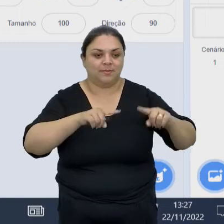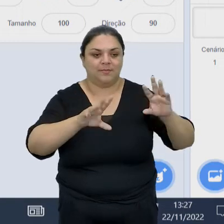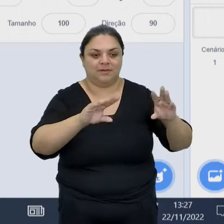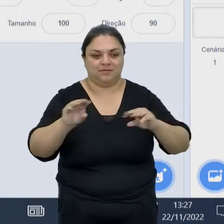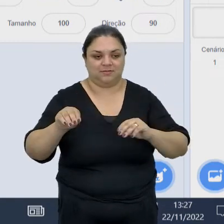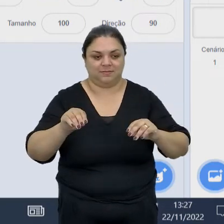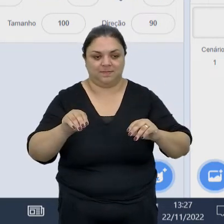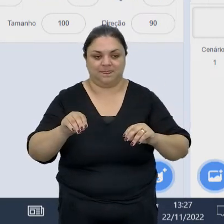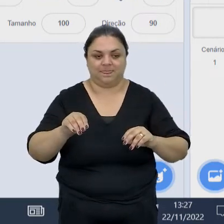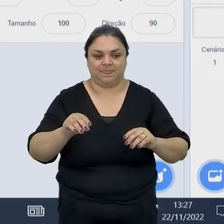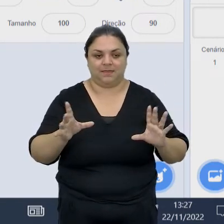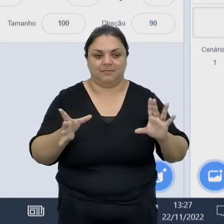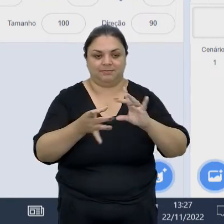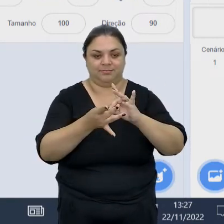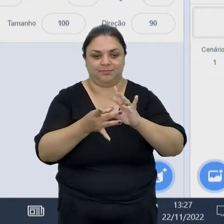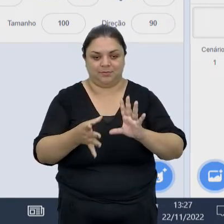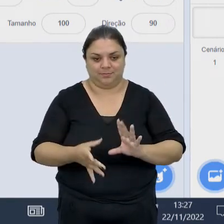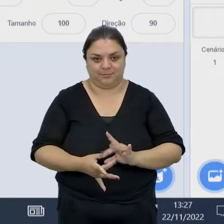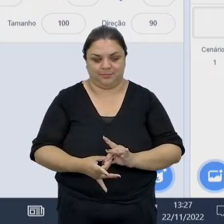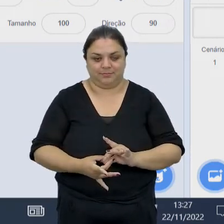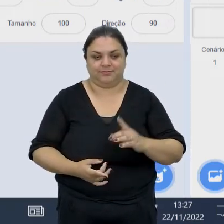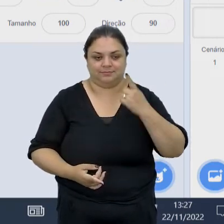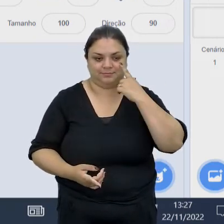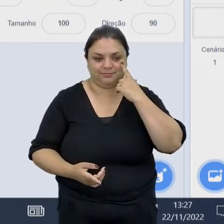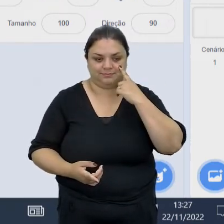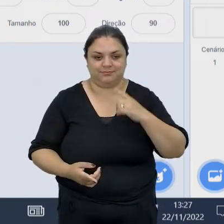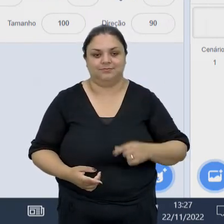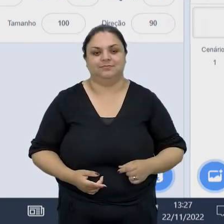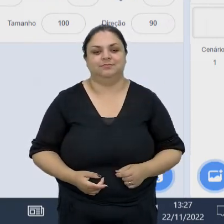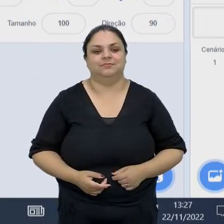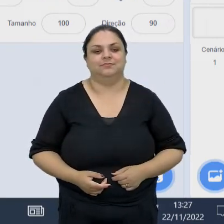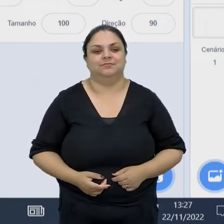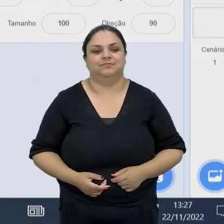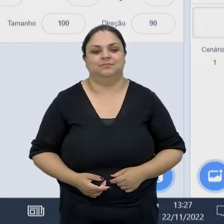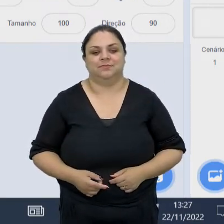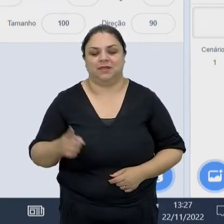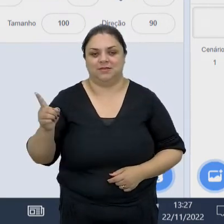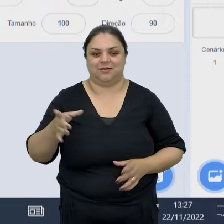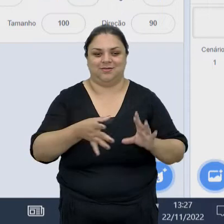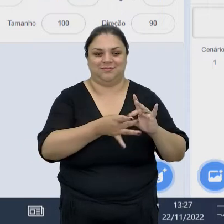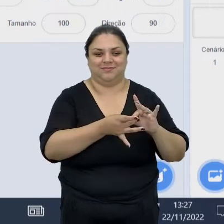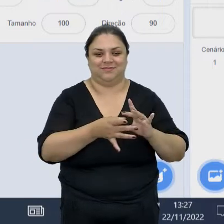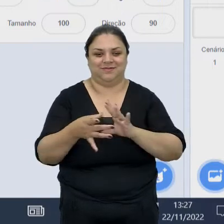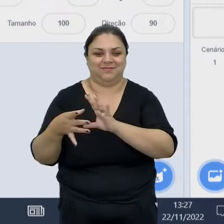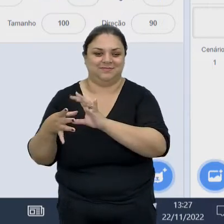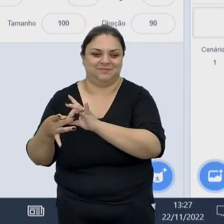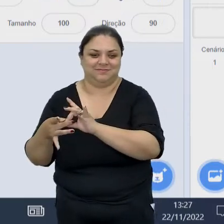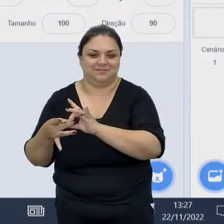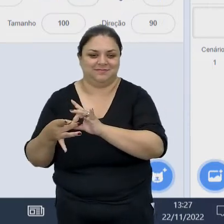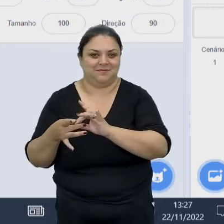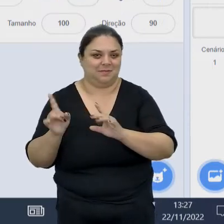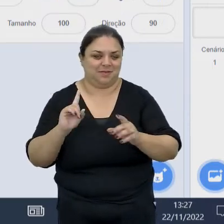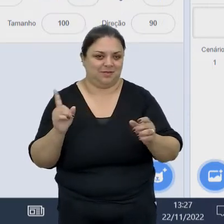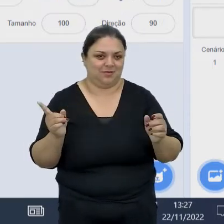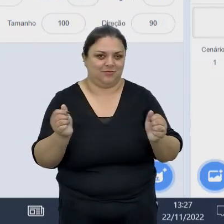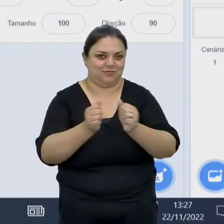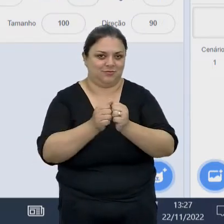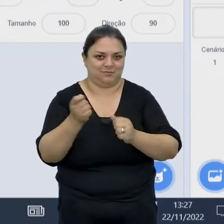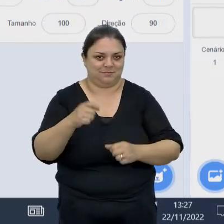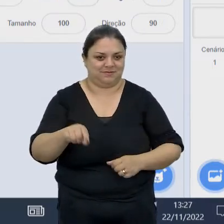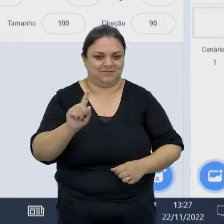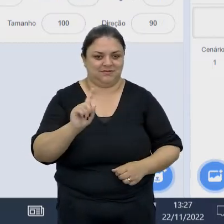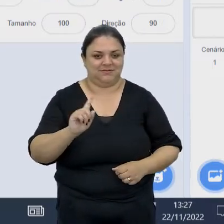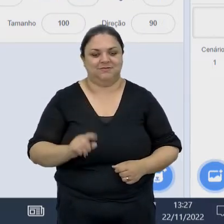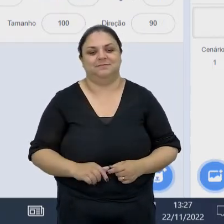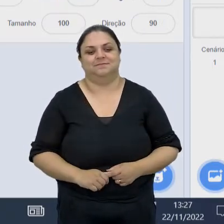legal. Que é junte um com o outro. Vamos descer aqui, ó. Tá escrito junte maçã com banana. Que é o exemplo que ele coloca, tá? Mas não é juntar maçã com banana. Aqui